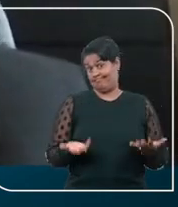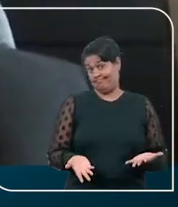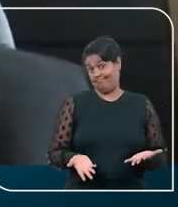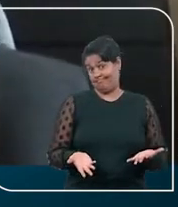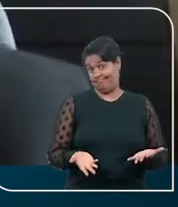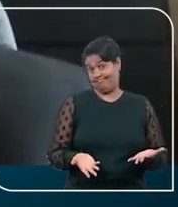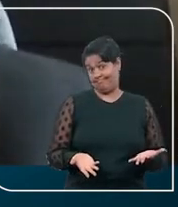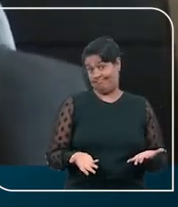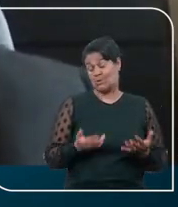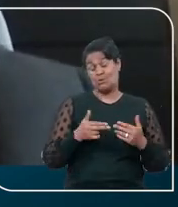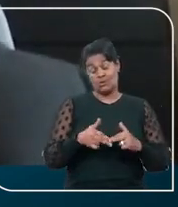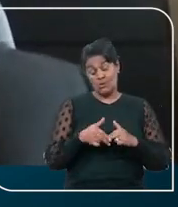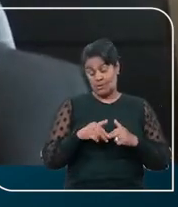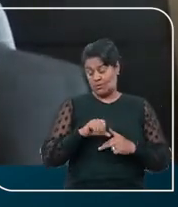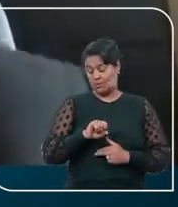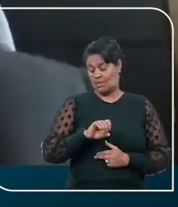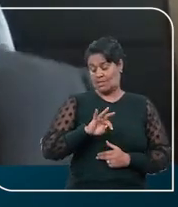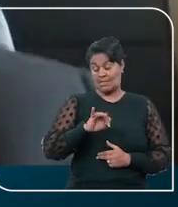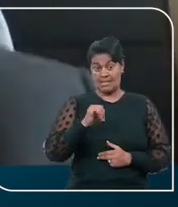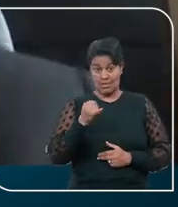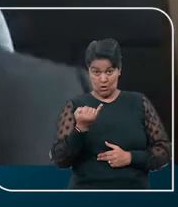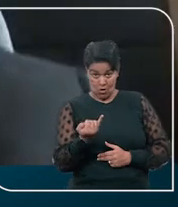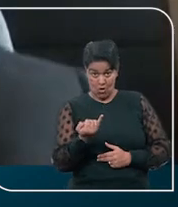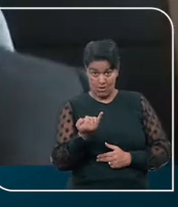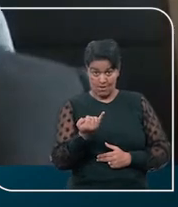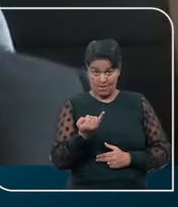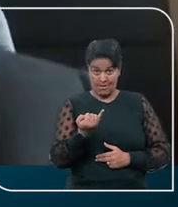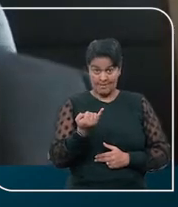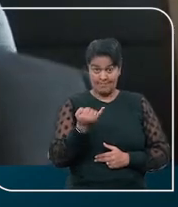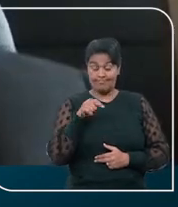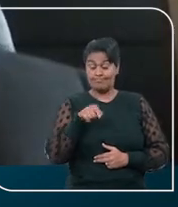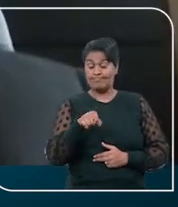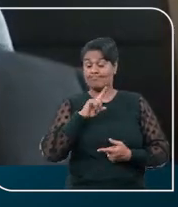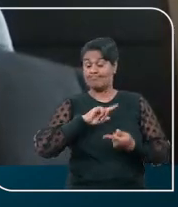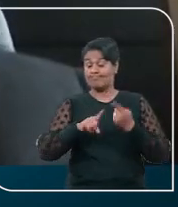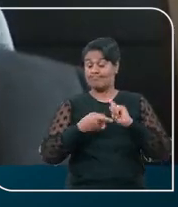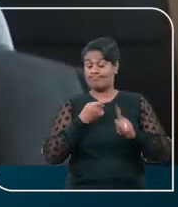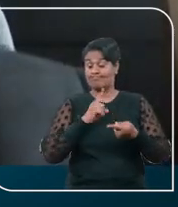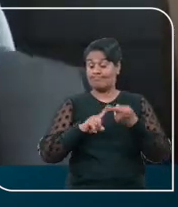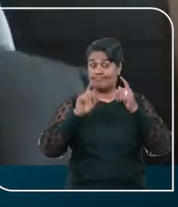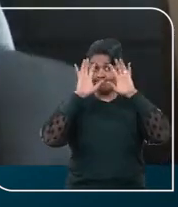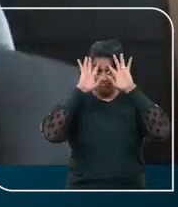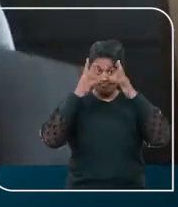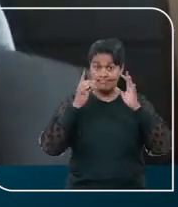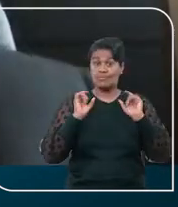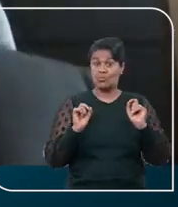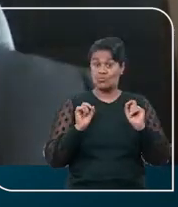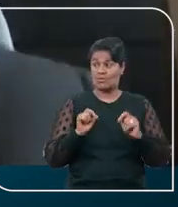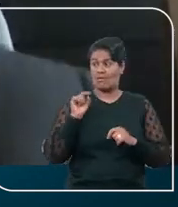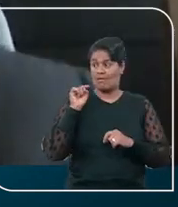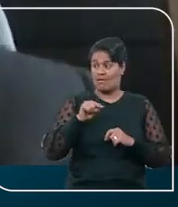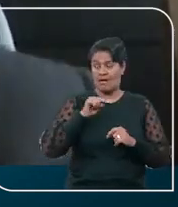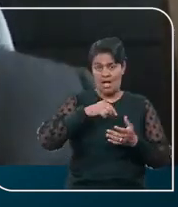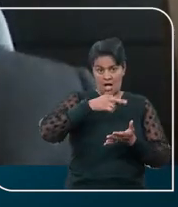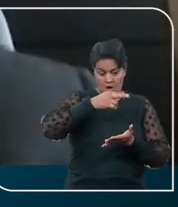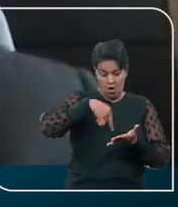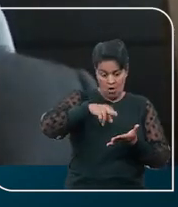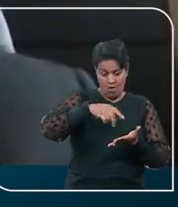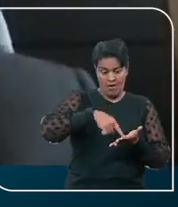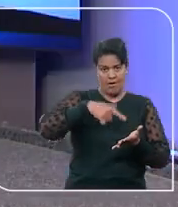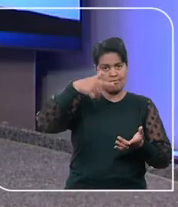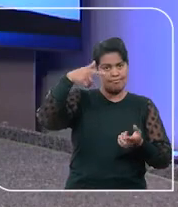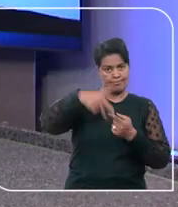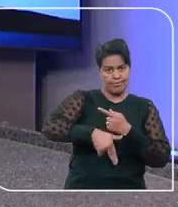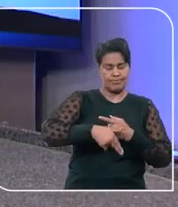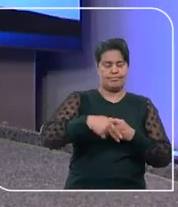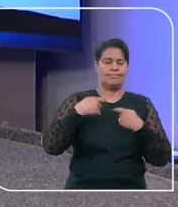o STJ entendeu que a convenção, sim, poderia restringir ou vedar essas locações, porque seriam